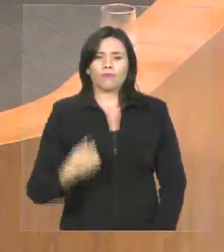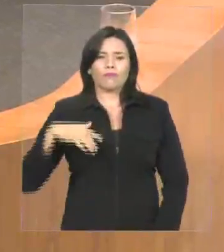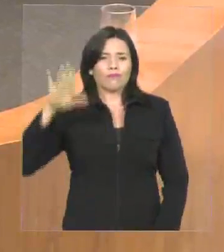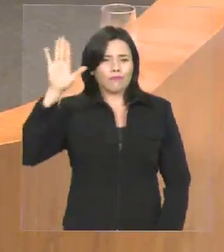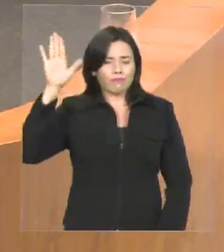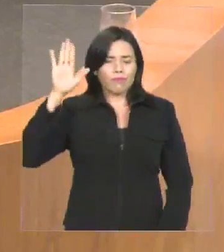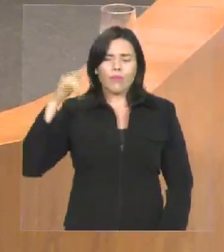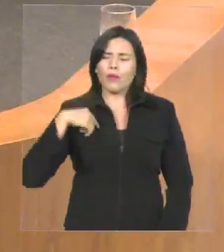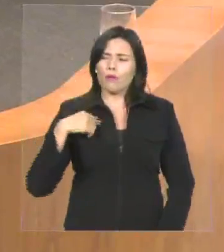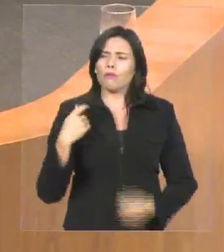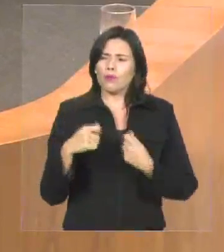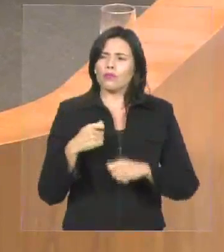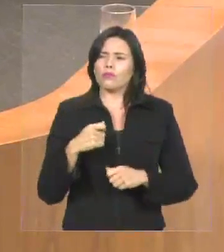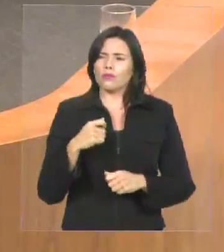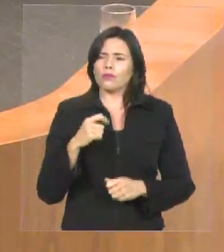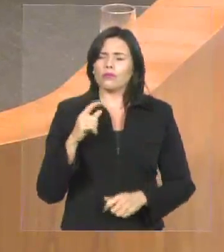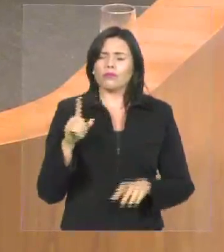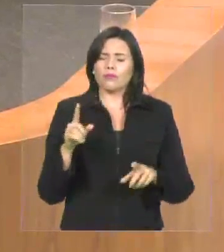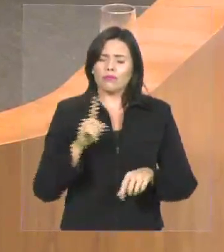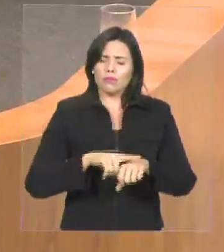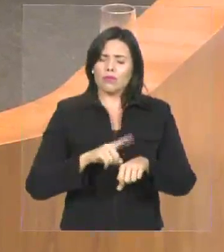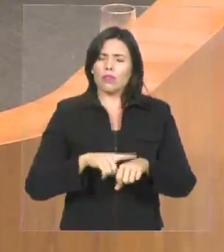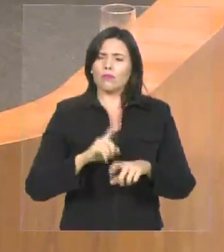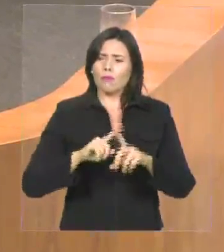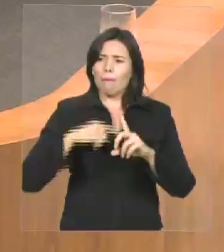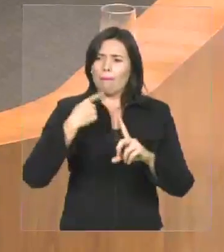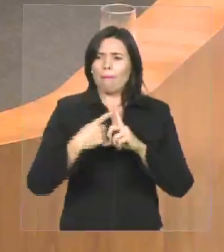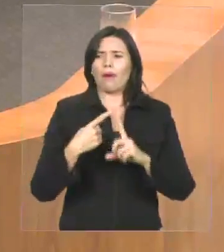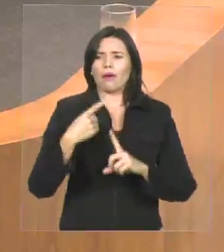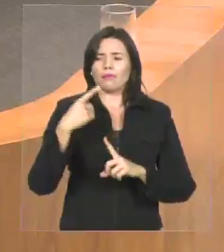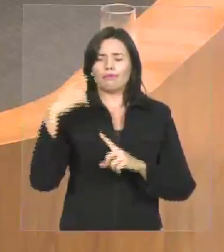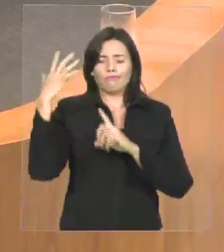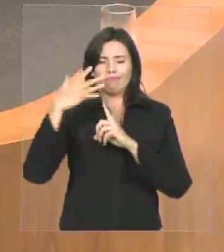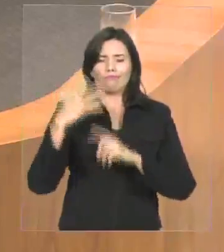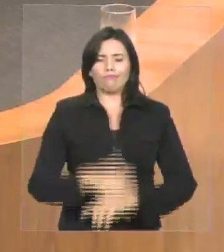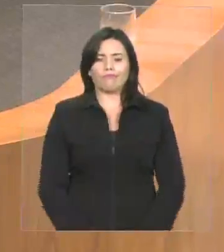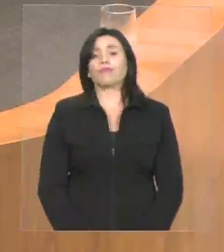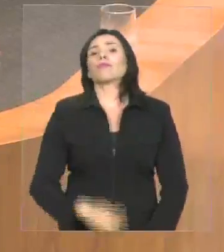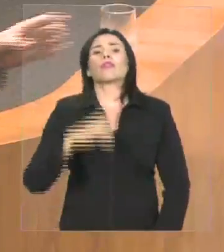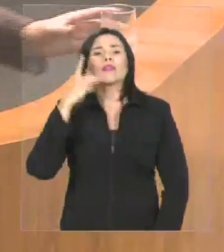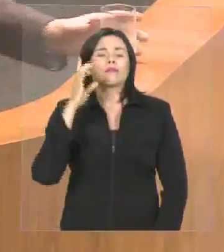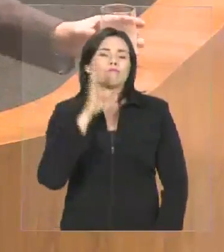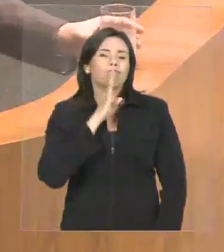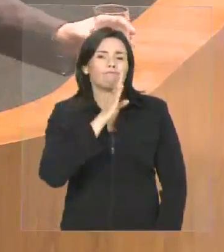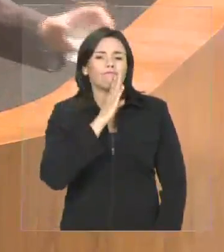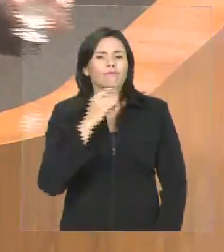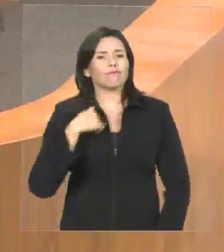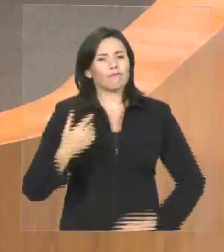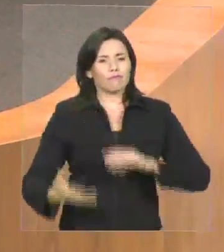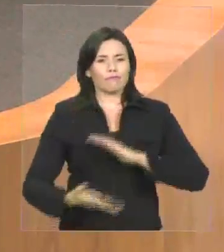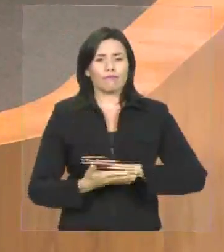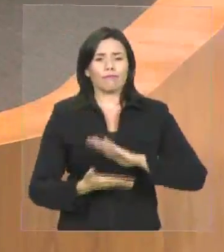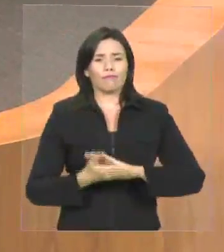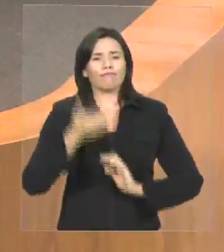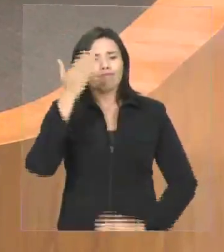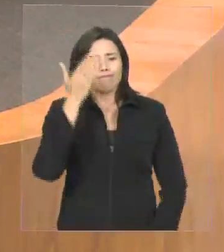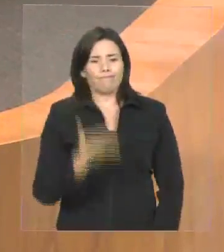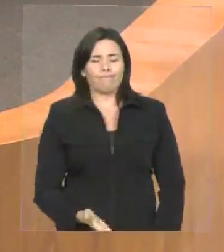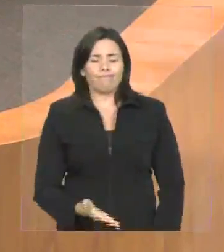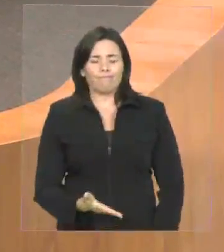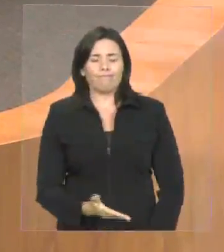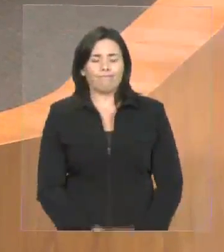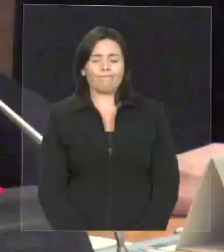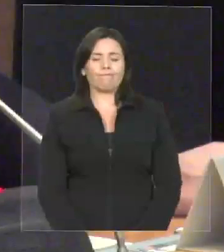presidente. Ao deputado Frota. Deputado William Pinaré, antes de mais nada, eu gostaria de parabenizá-lo. Isso é uma questão